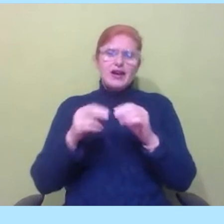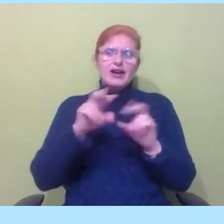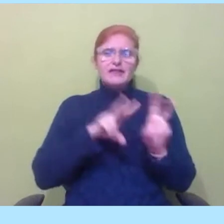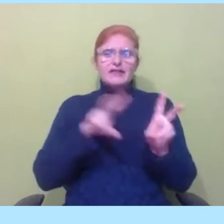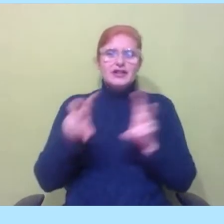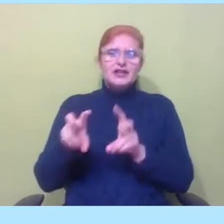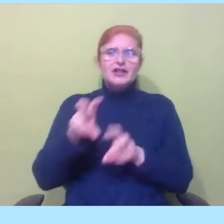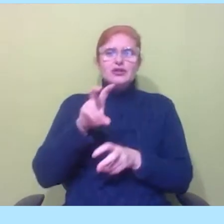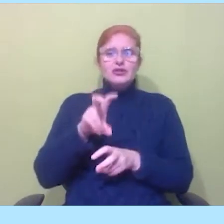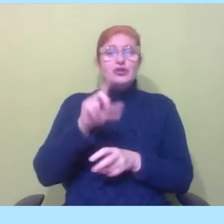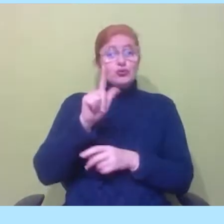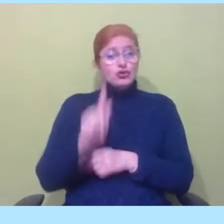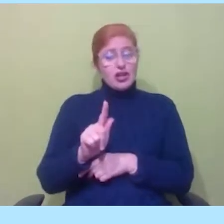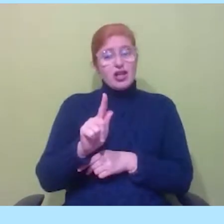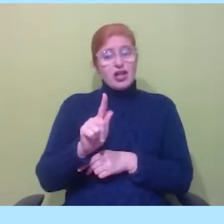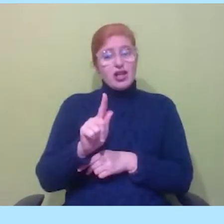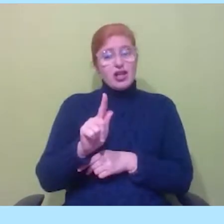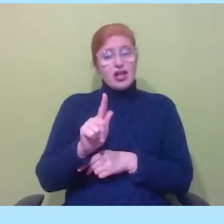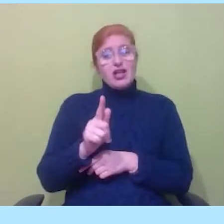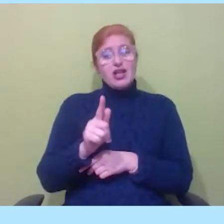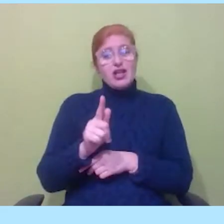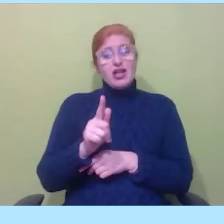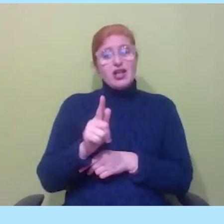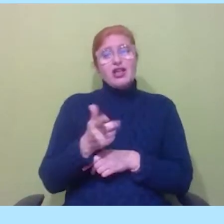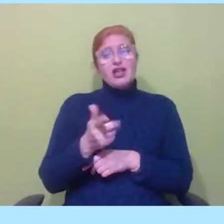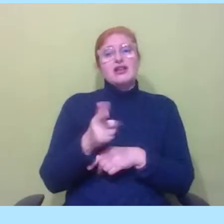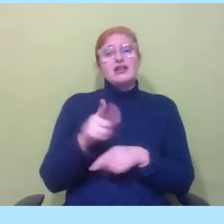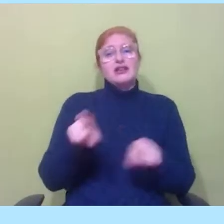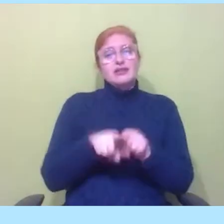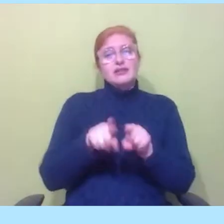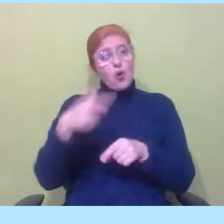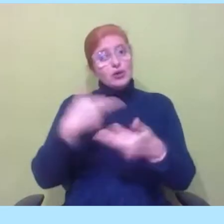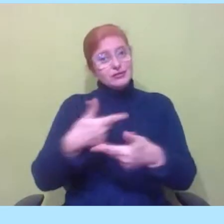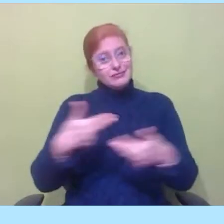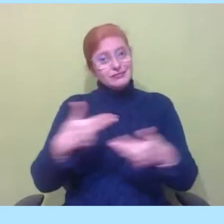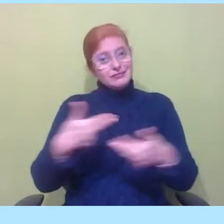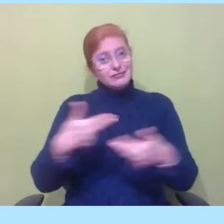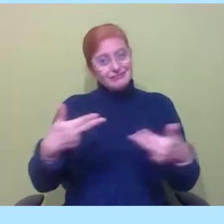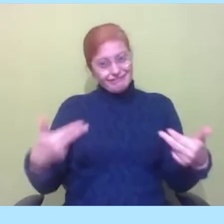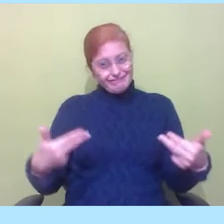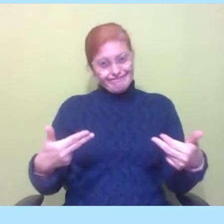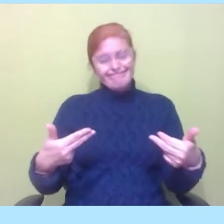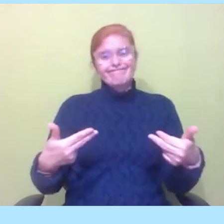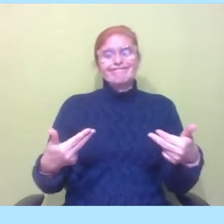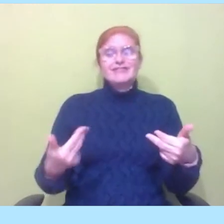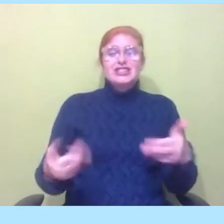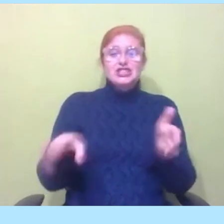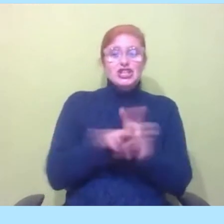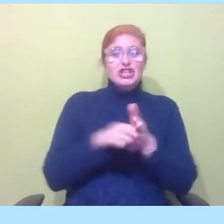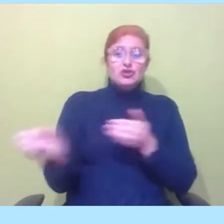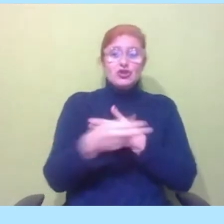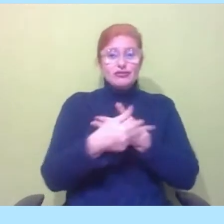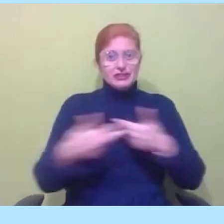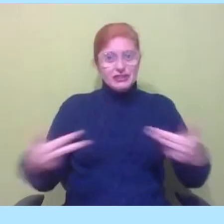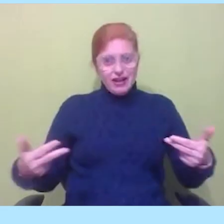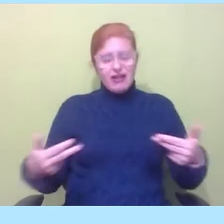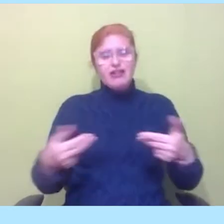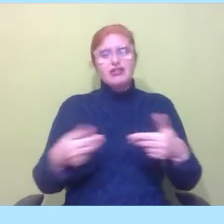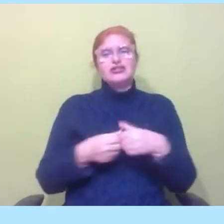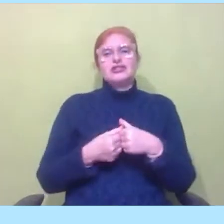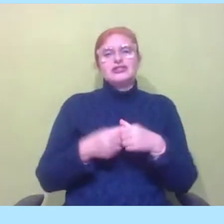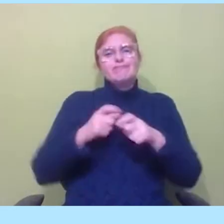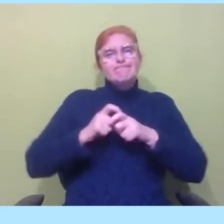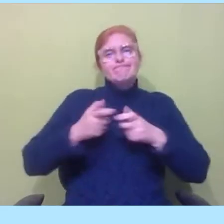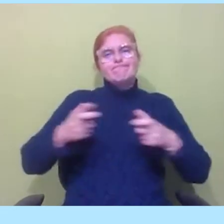5G que também é uma outra coisa que está chegando aí com força, né? E vai tornar todos esses